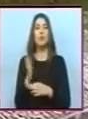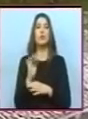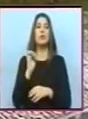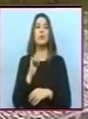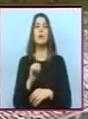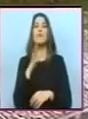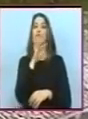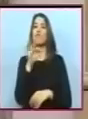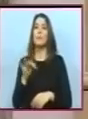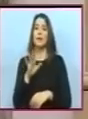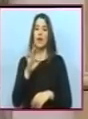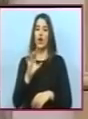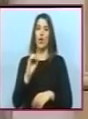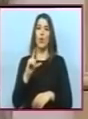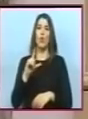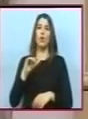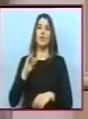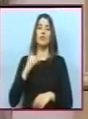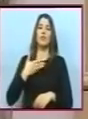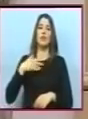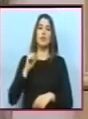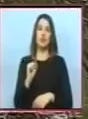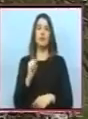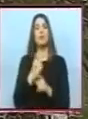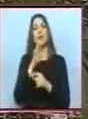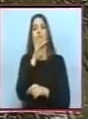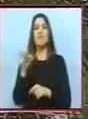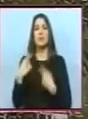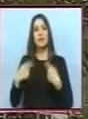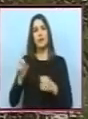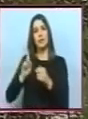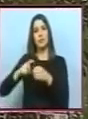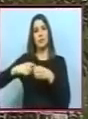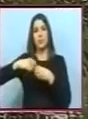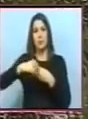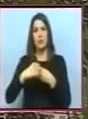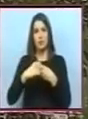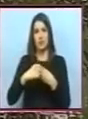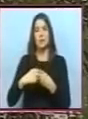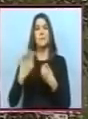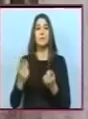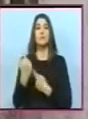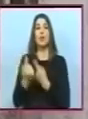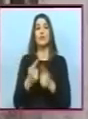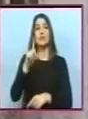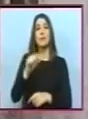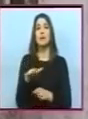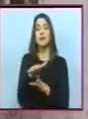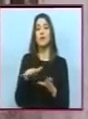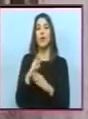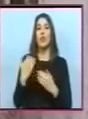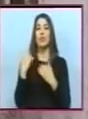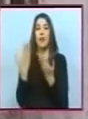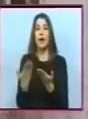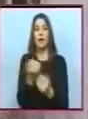holdings familiares, portanto, sociedades familiares que geriam participações de outras sociedades, também elas familiares, e por vezes também situações de doações